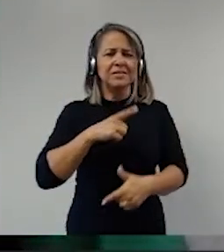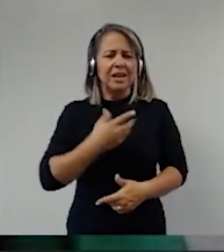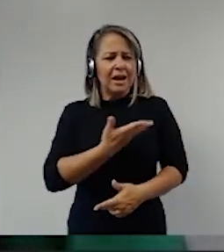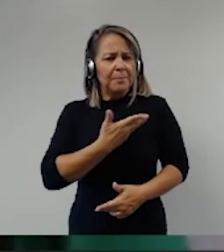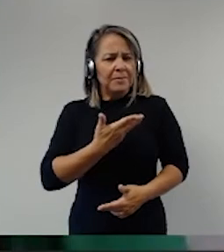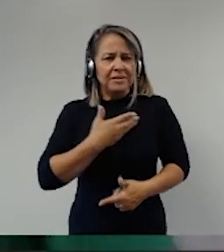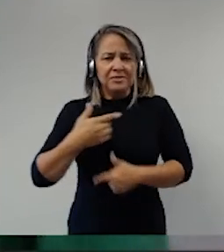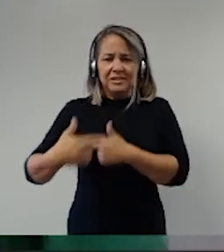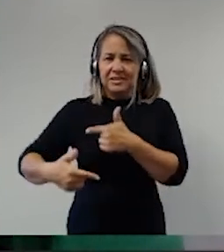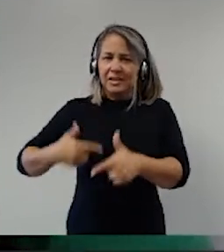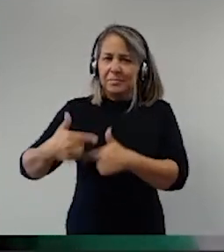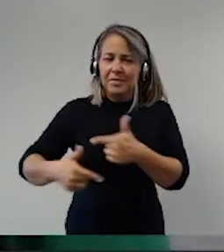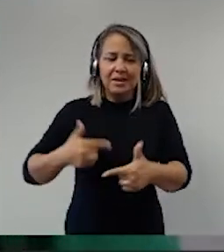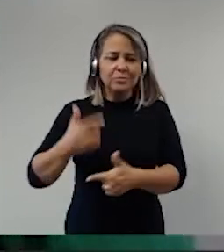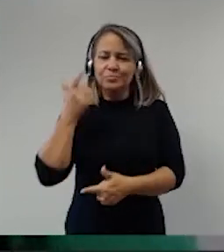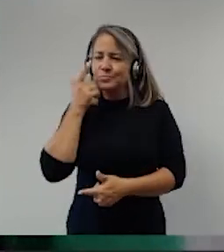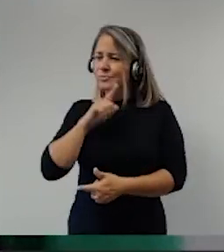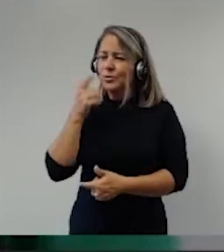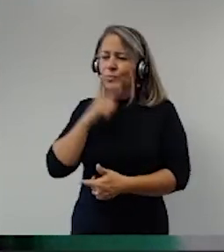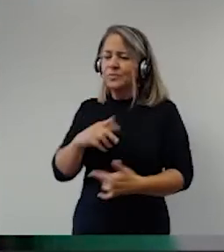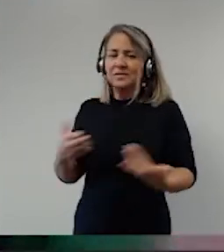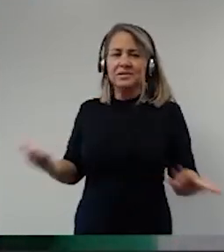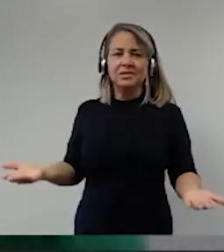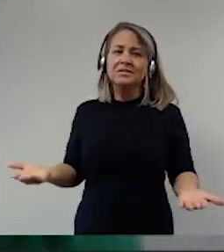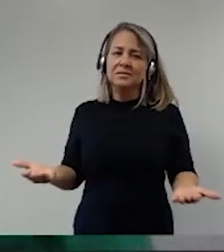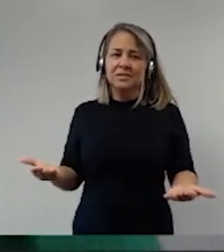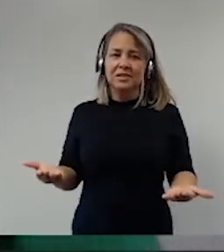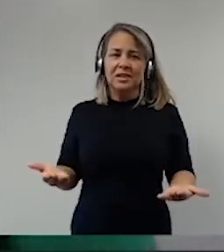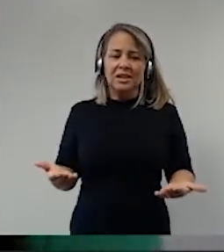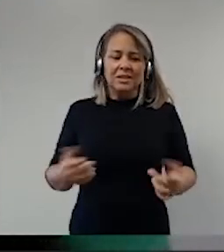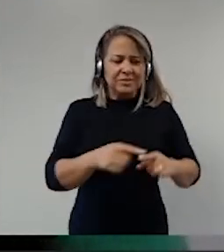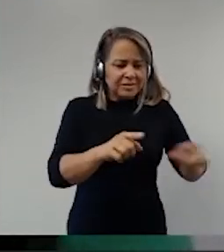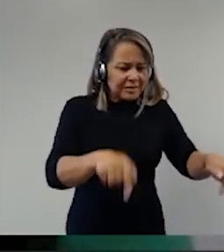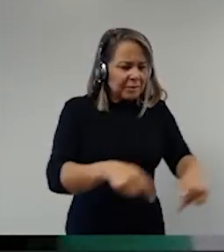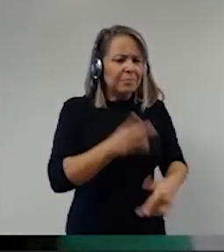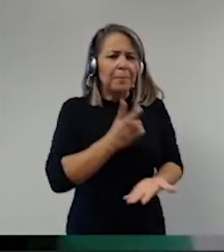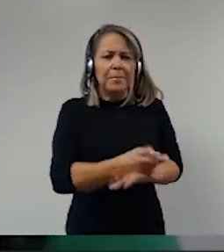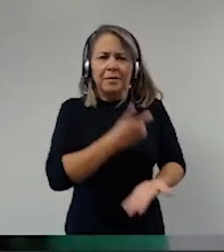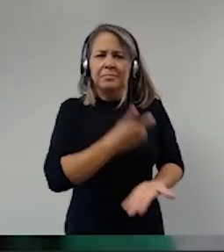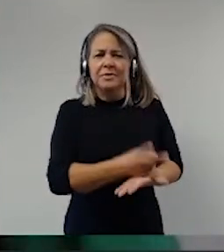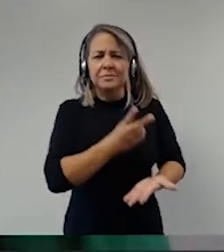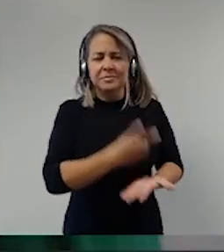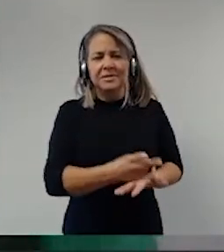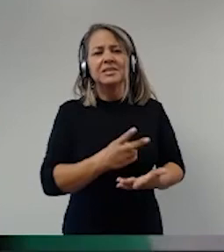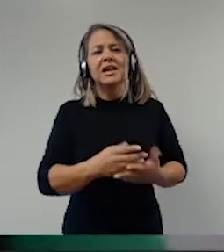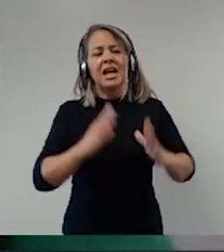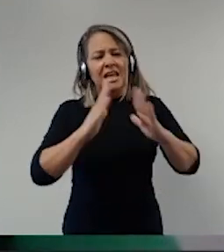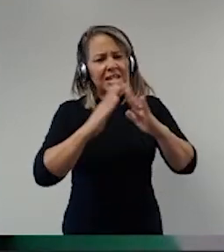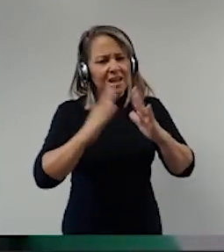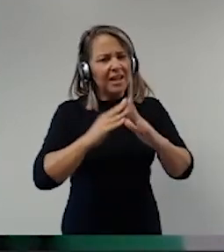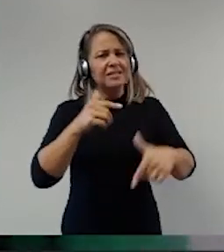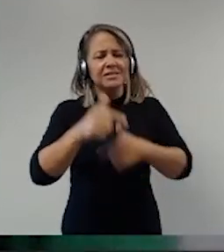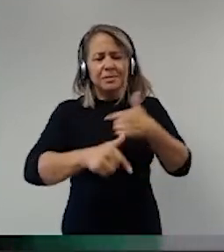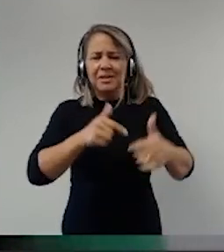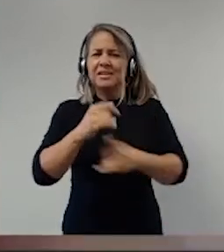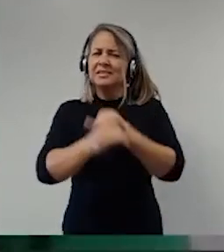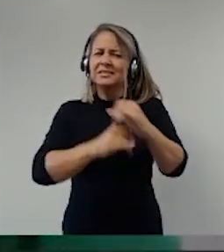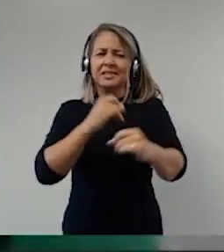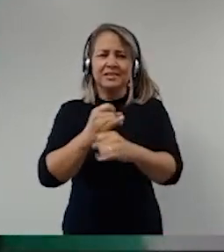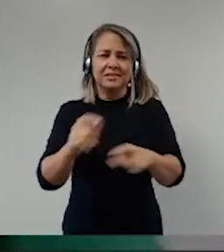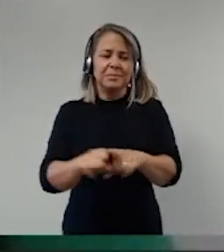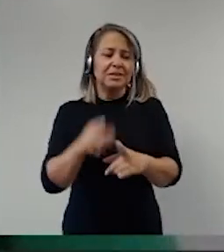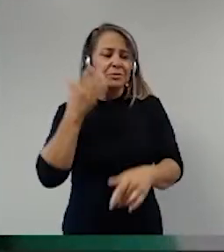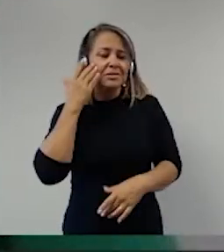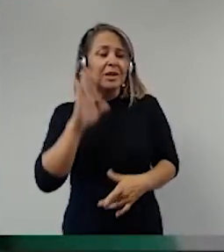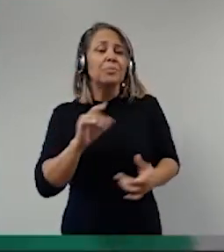na área trabalhista que estão dizendo que não estão conseguindo, não estão saindo do escritório, eles estão trabalhando em home office sem parar, que não conseguem mais distinguir o que é